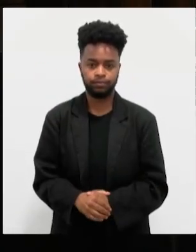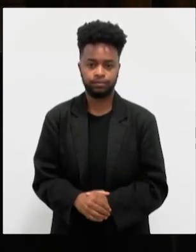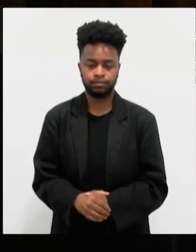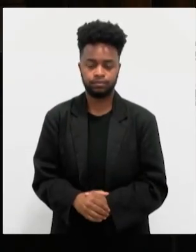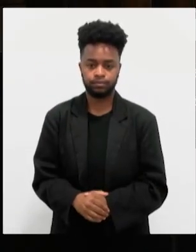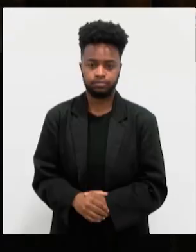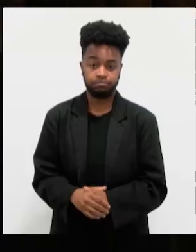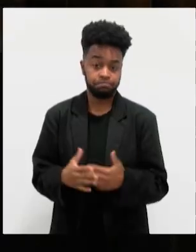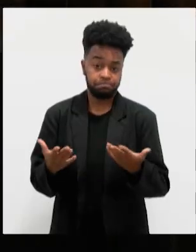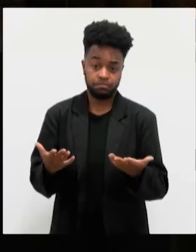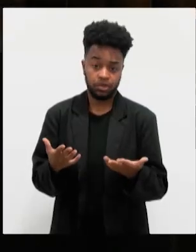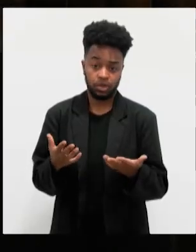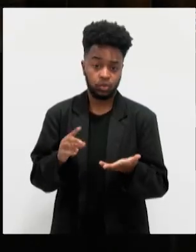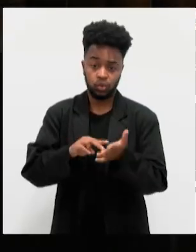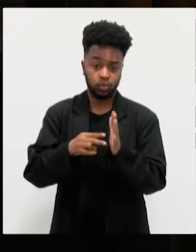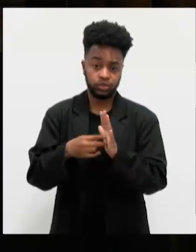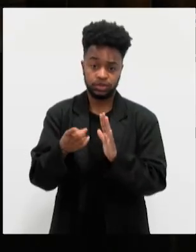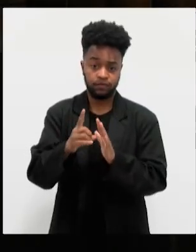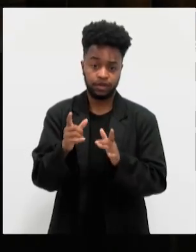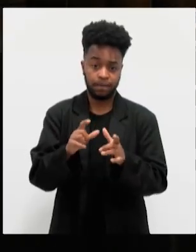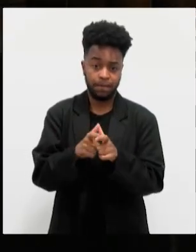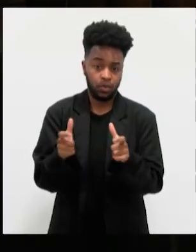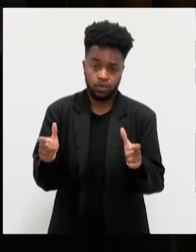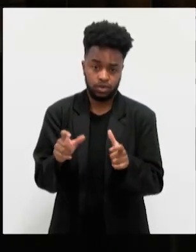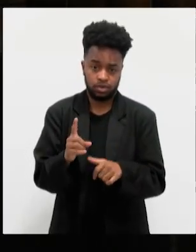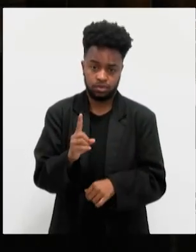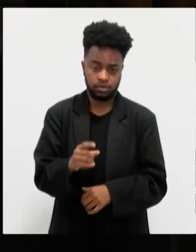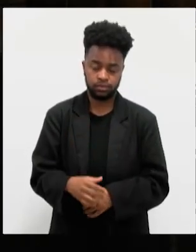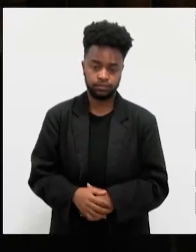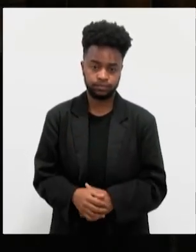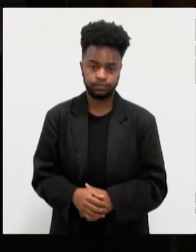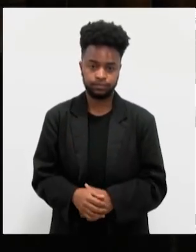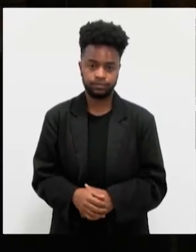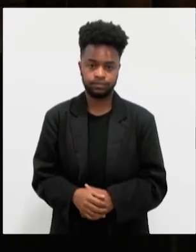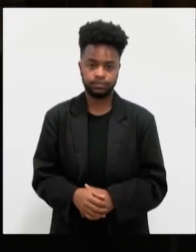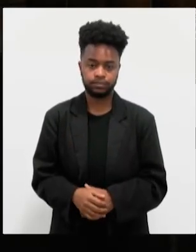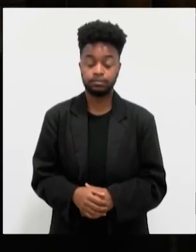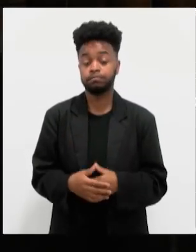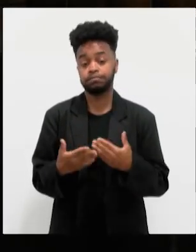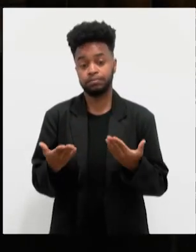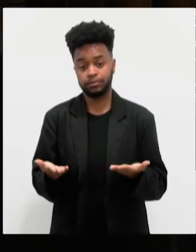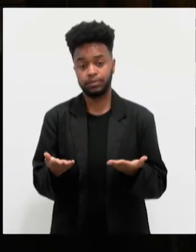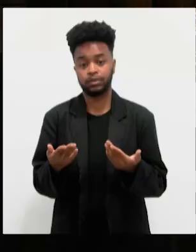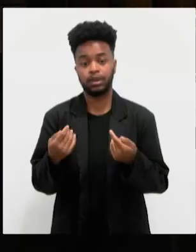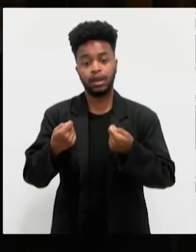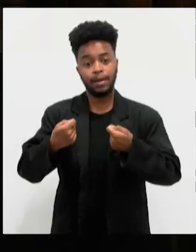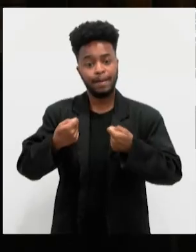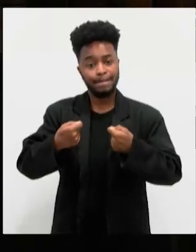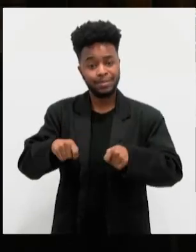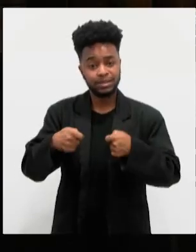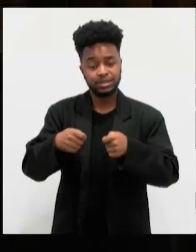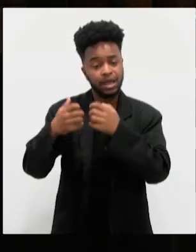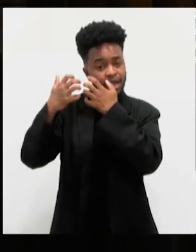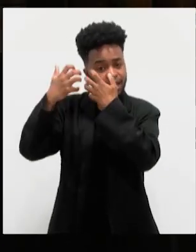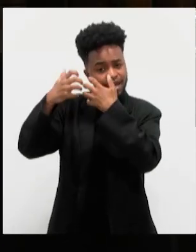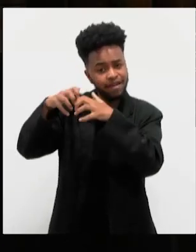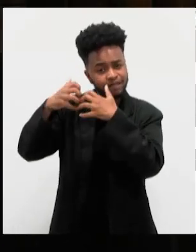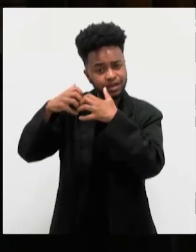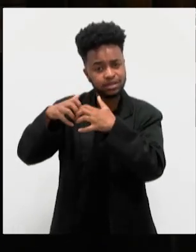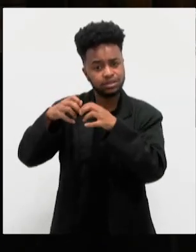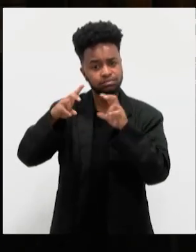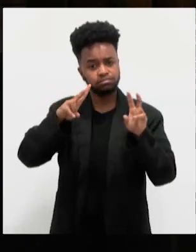E que não representam a maioria do parlamento. Então, é preciso a gente refletir sobre isso